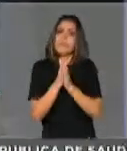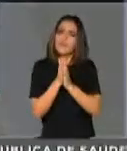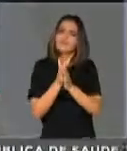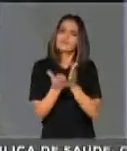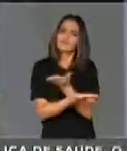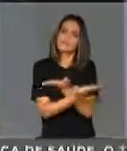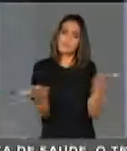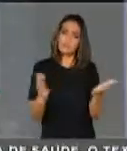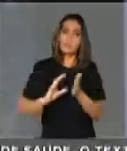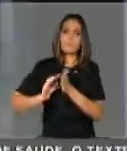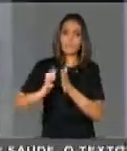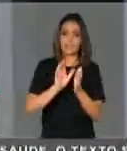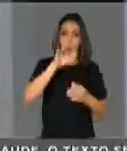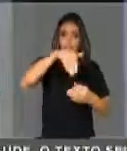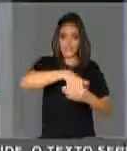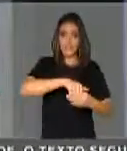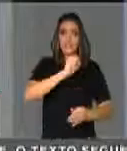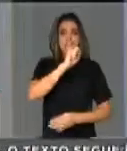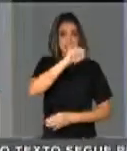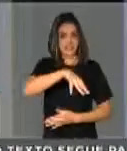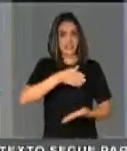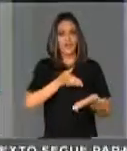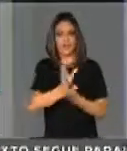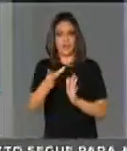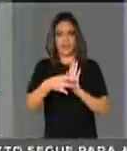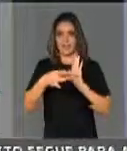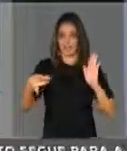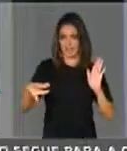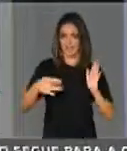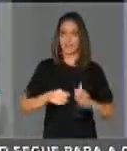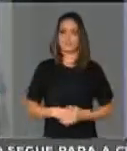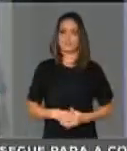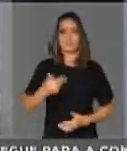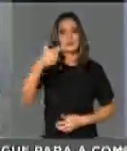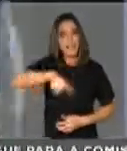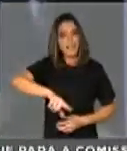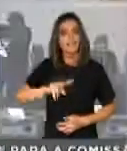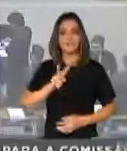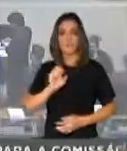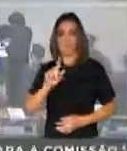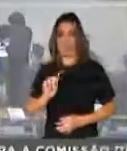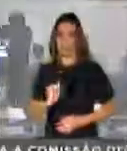o apoio dos partidos para esse destaque, ampliando a participação da sociedade civil para um terço.